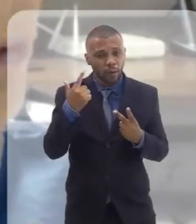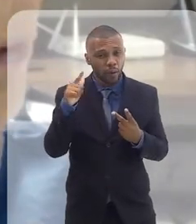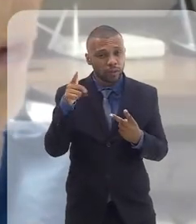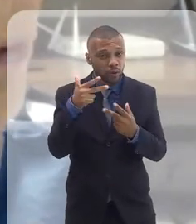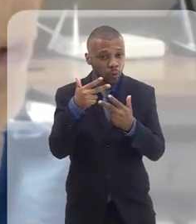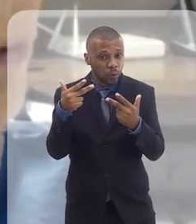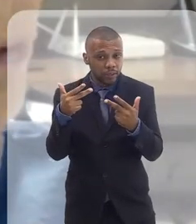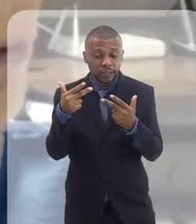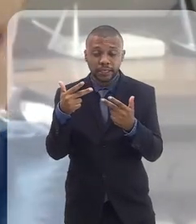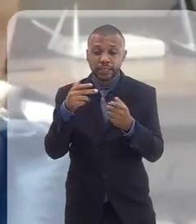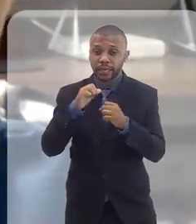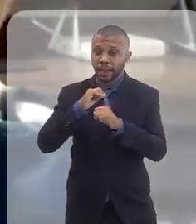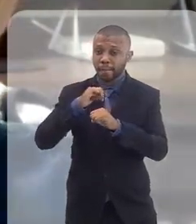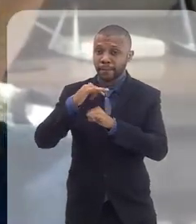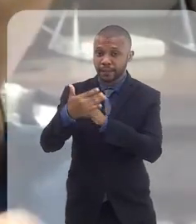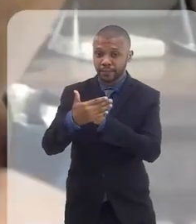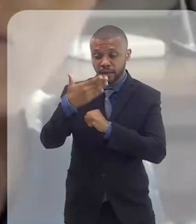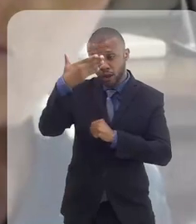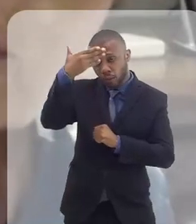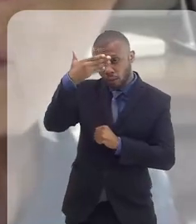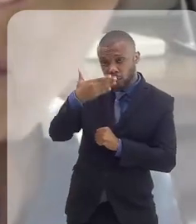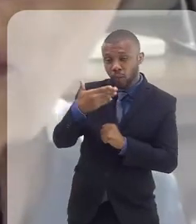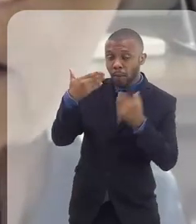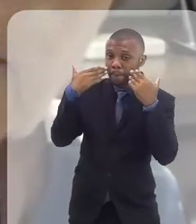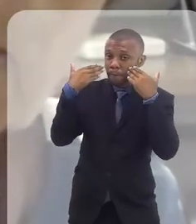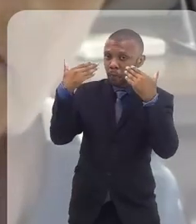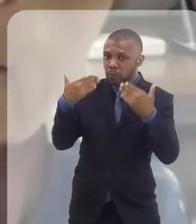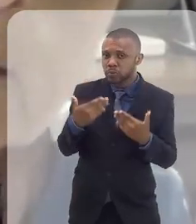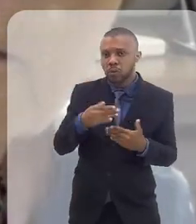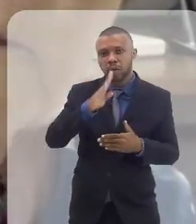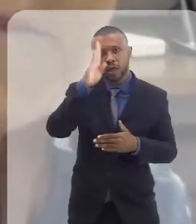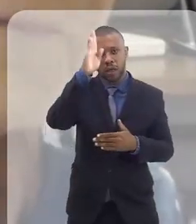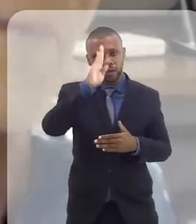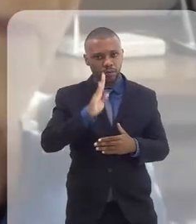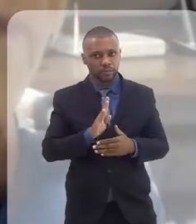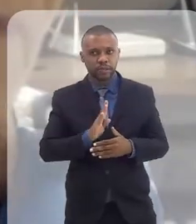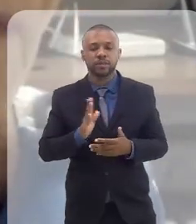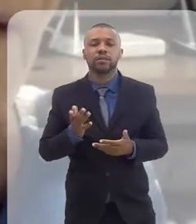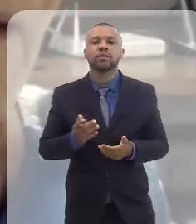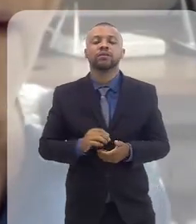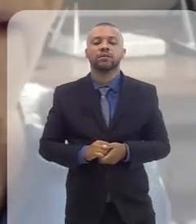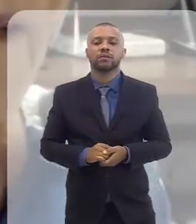A outra coisa que a pandemia nos mostrou aqui no Brasil,